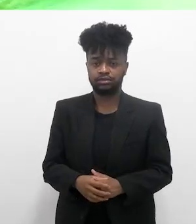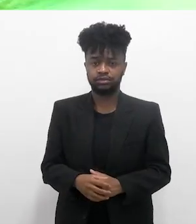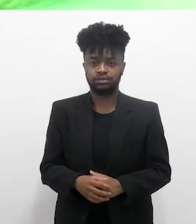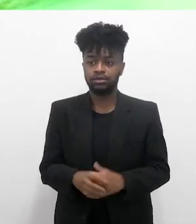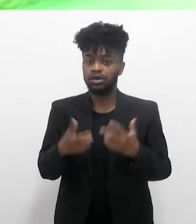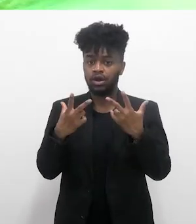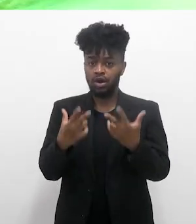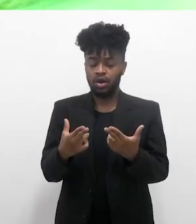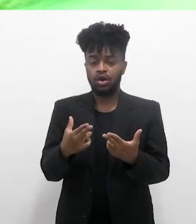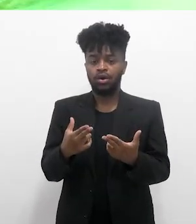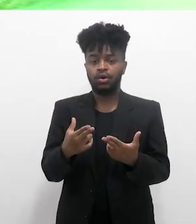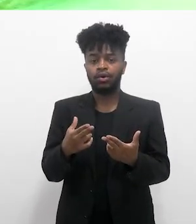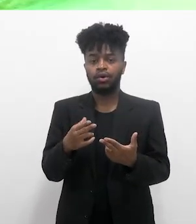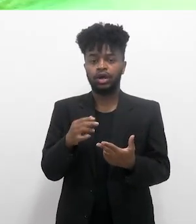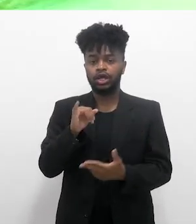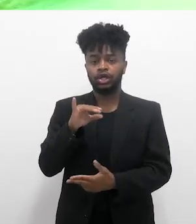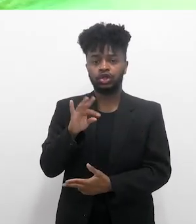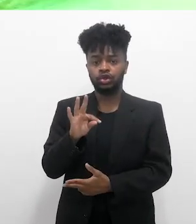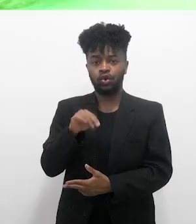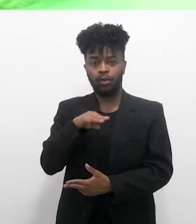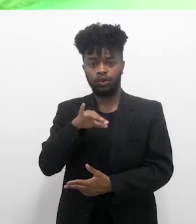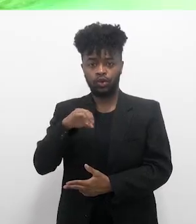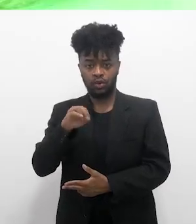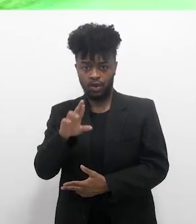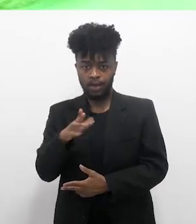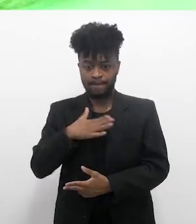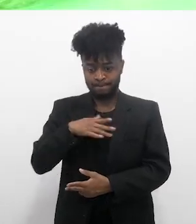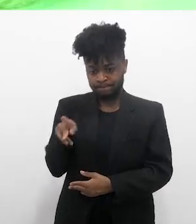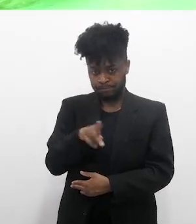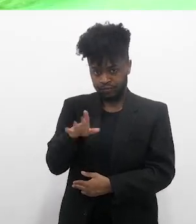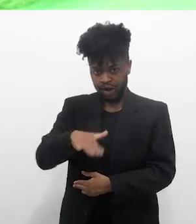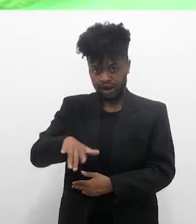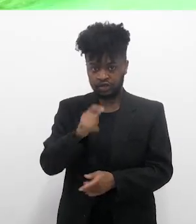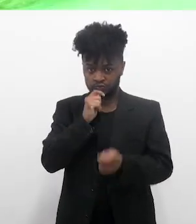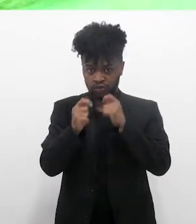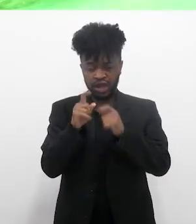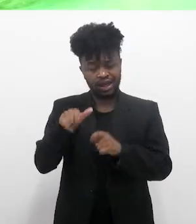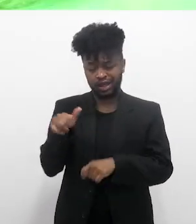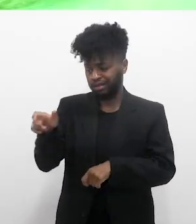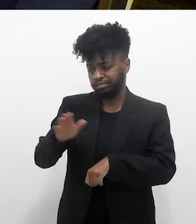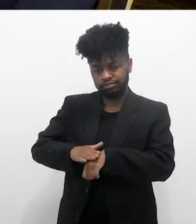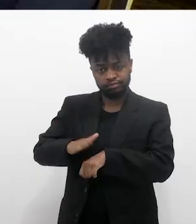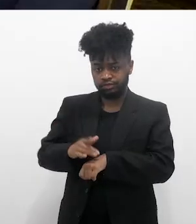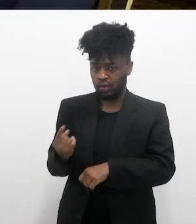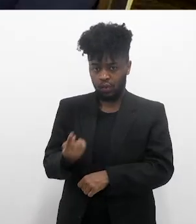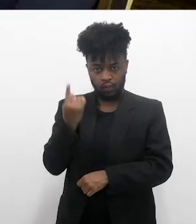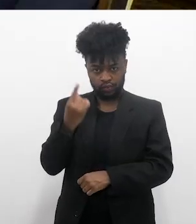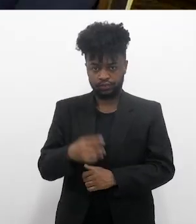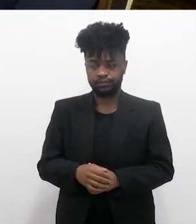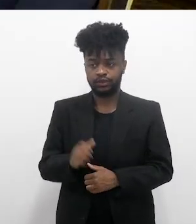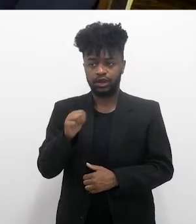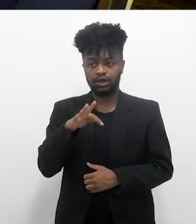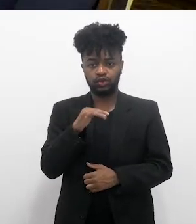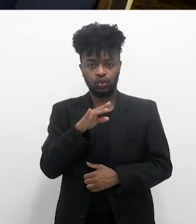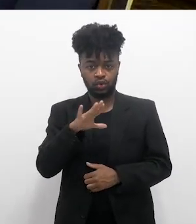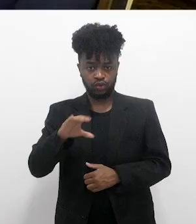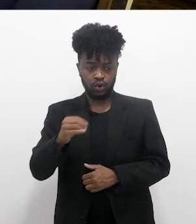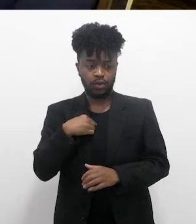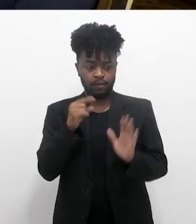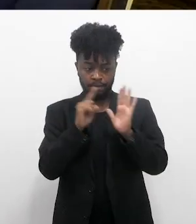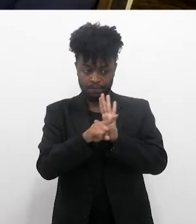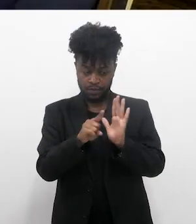Odemar Itognior, que foi um dos professores que eu tive no jornalismo, o Zico é o Zico. Antônio Marins, eu digo, pergunto para